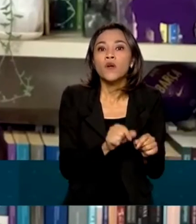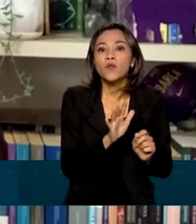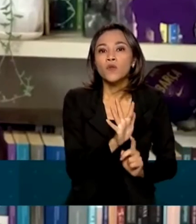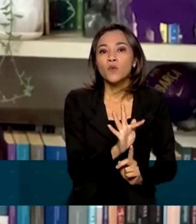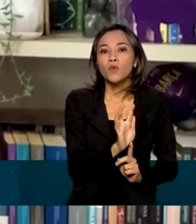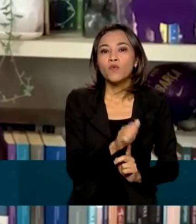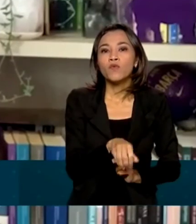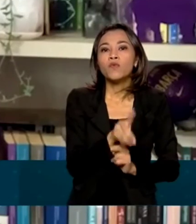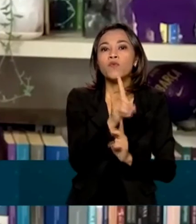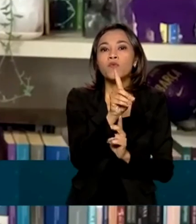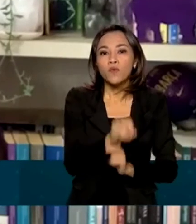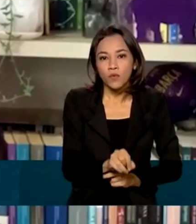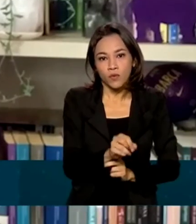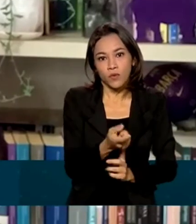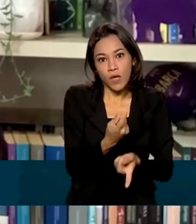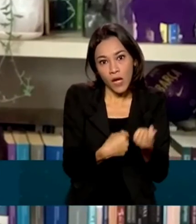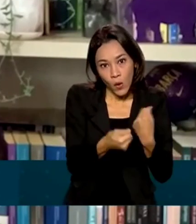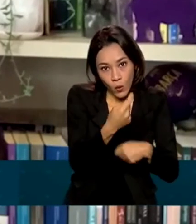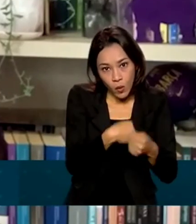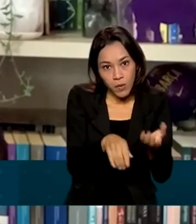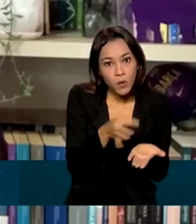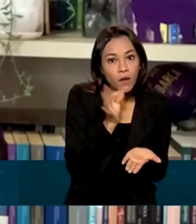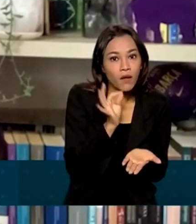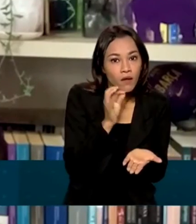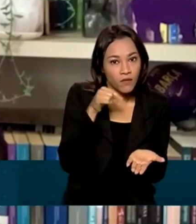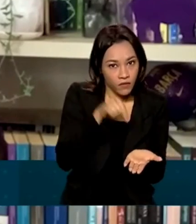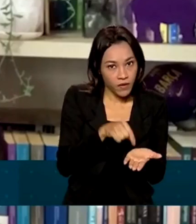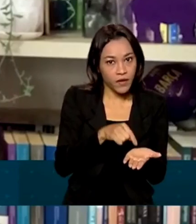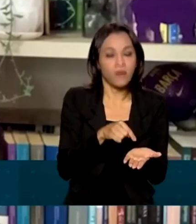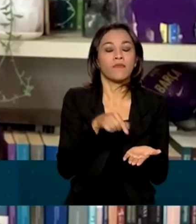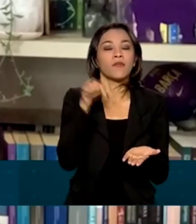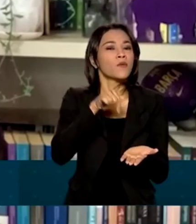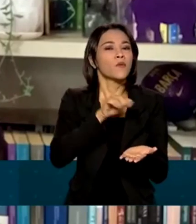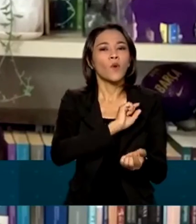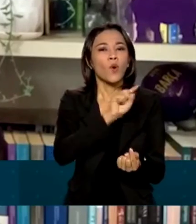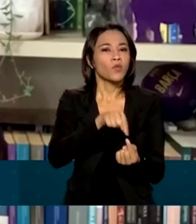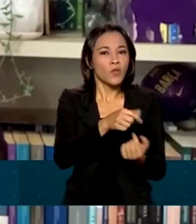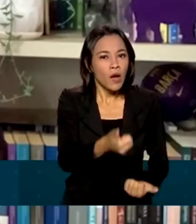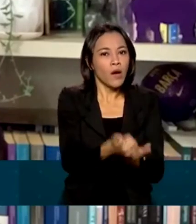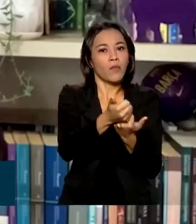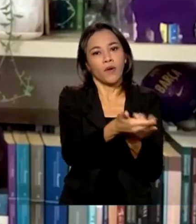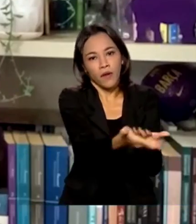Defesa da Economia Cafeira, o FUNCAFE, para socorrer os produtores.